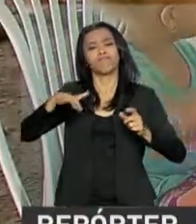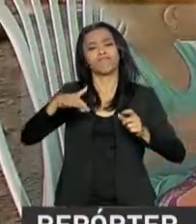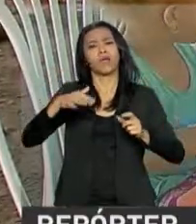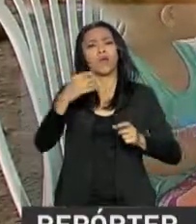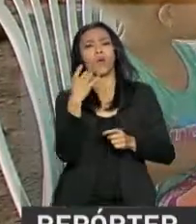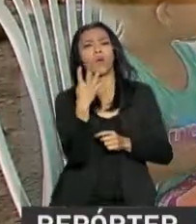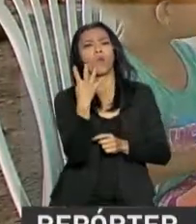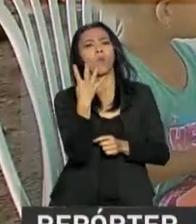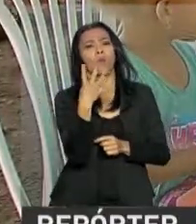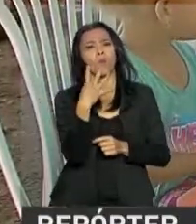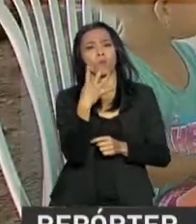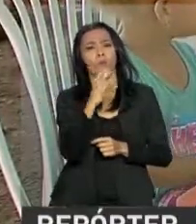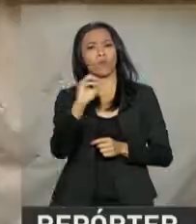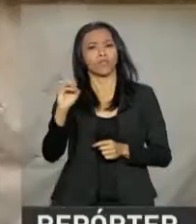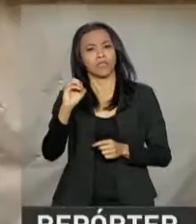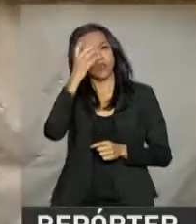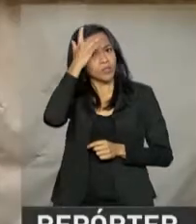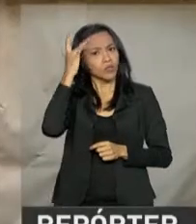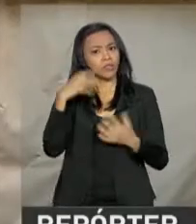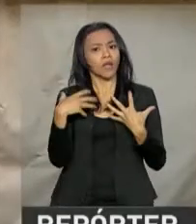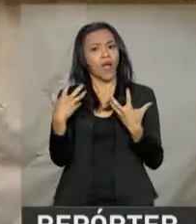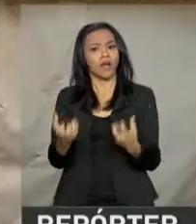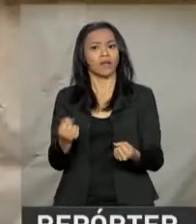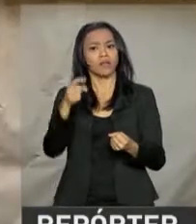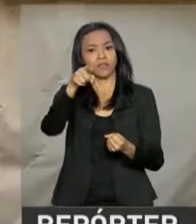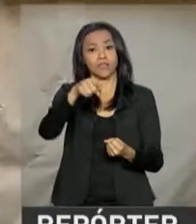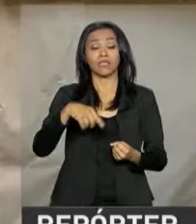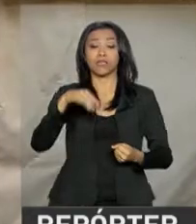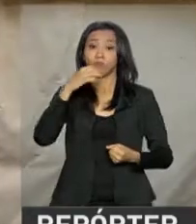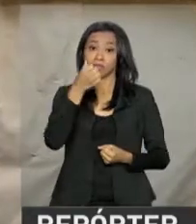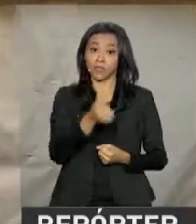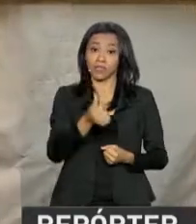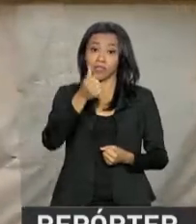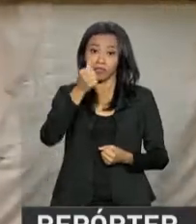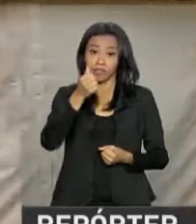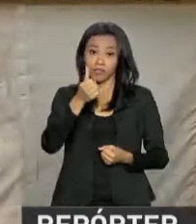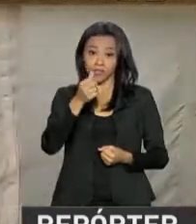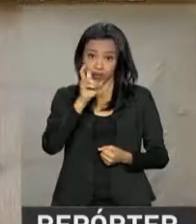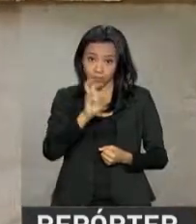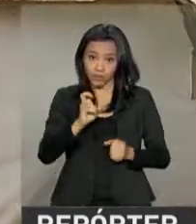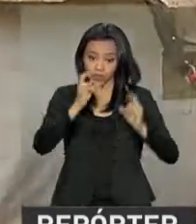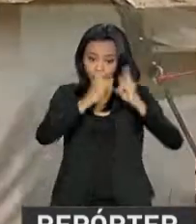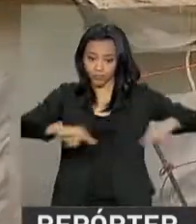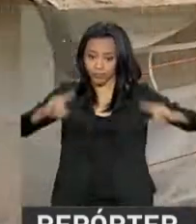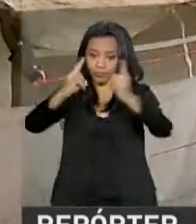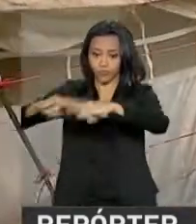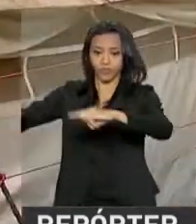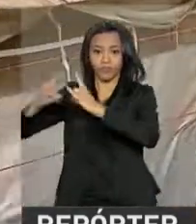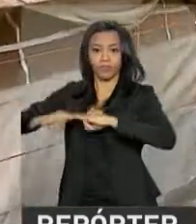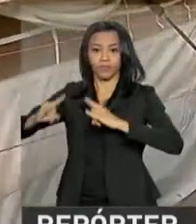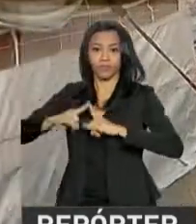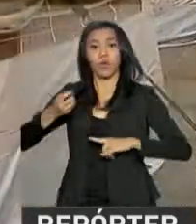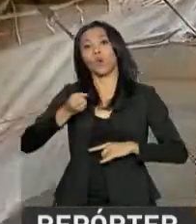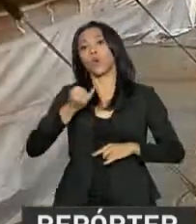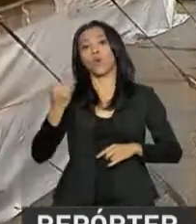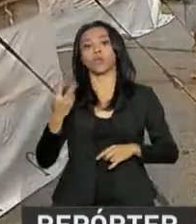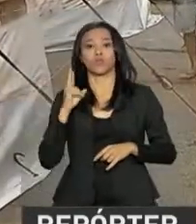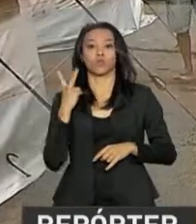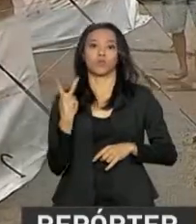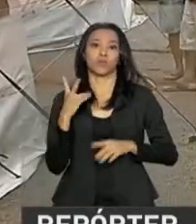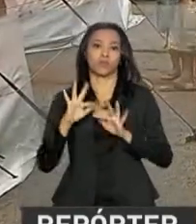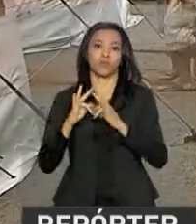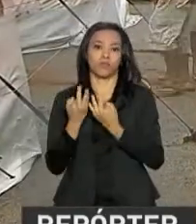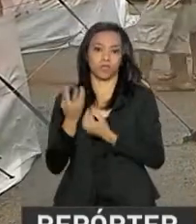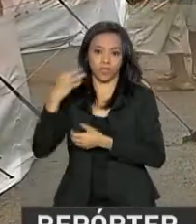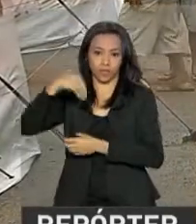de 400 pessoas. São 65 barracas, sendo que cada uma tem capacidade para acomodar 2 famílias